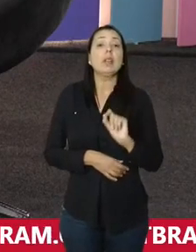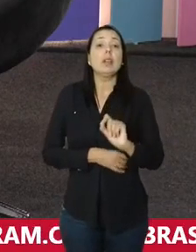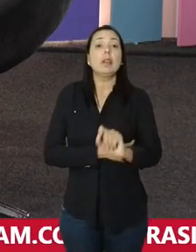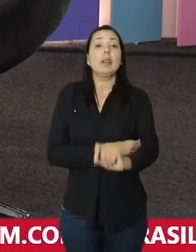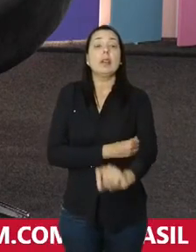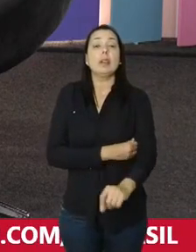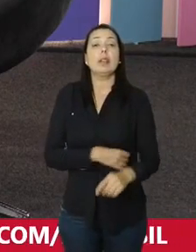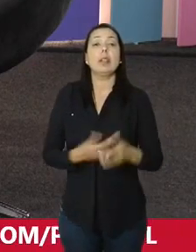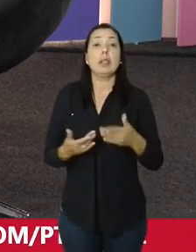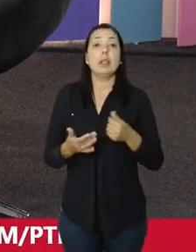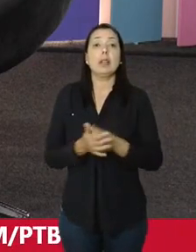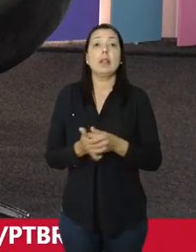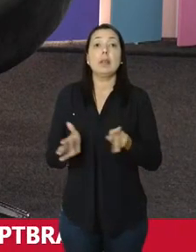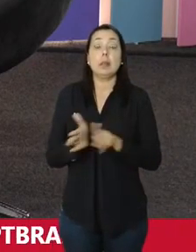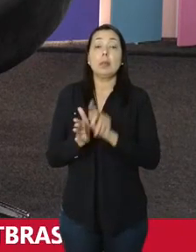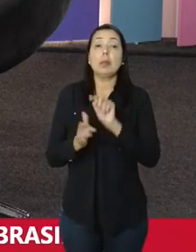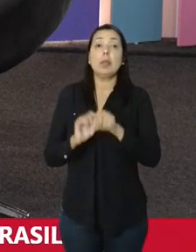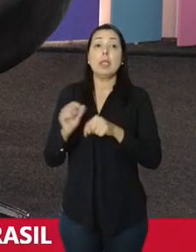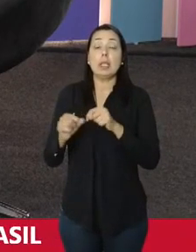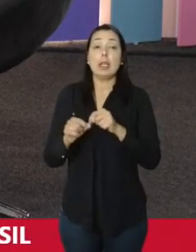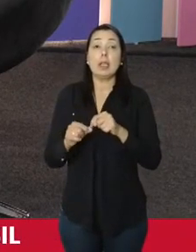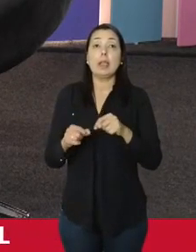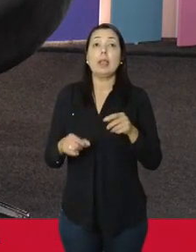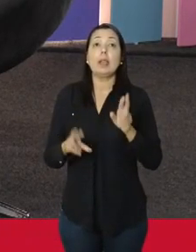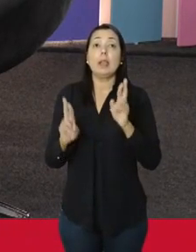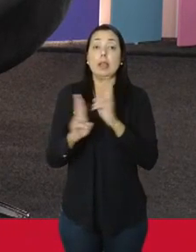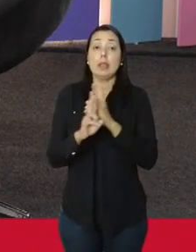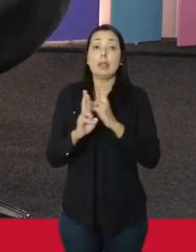naquela fatídica sessão